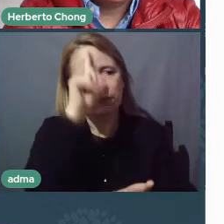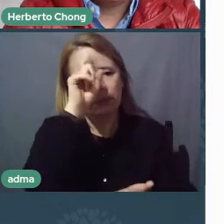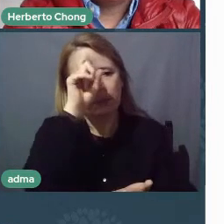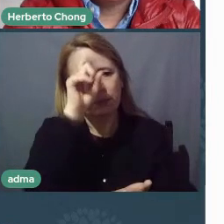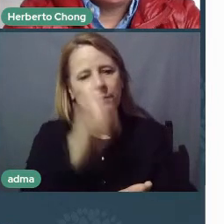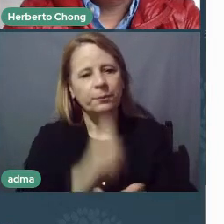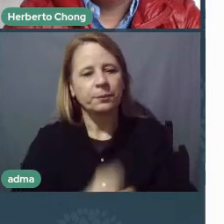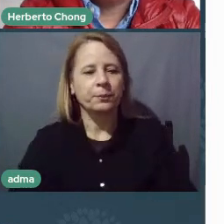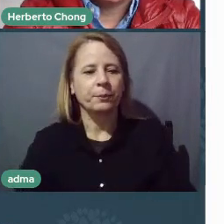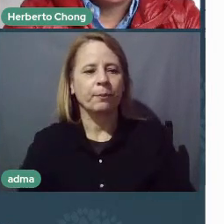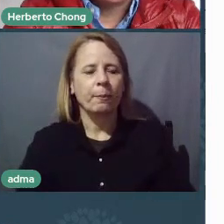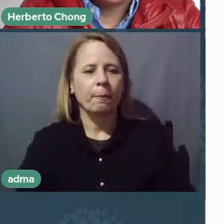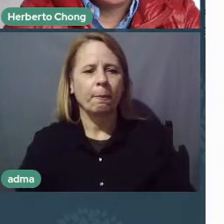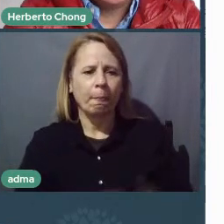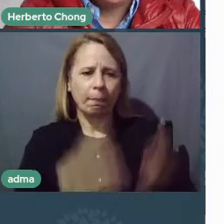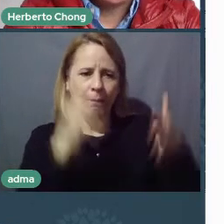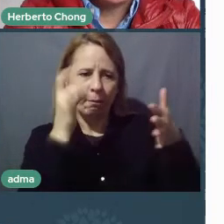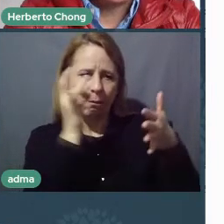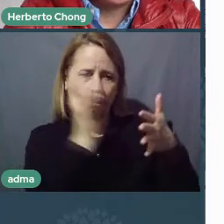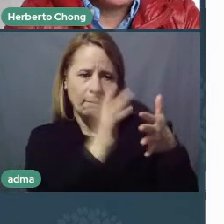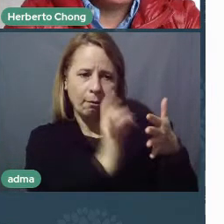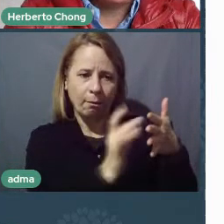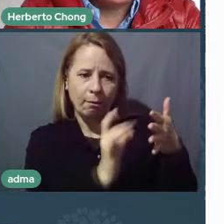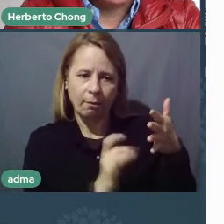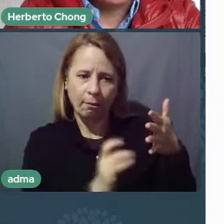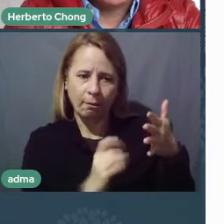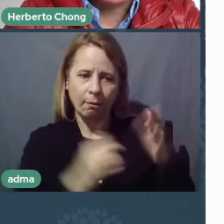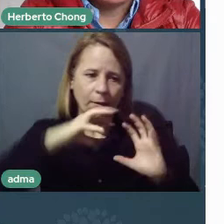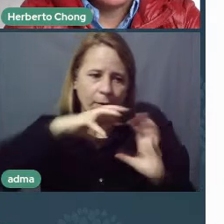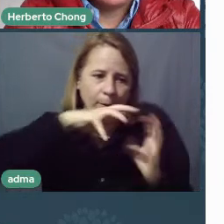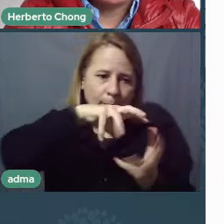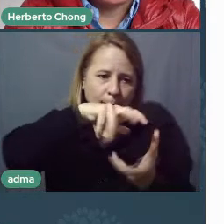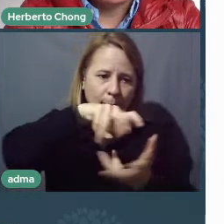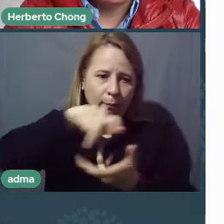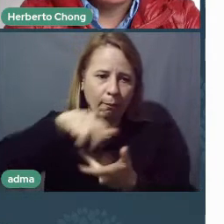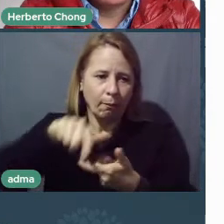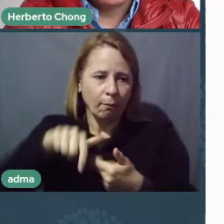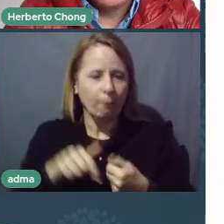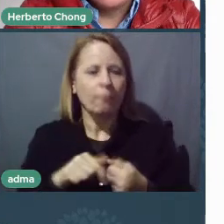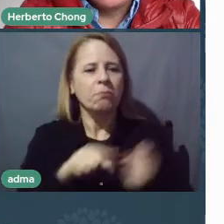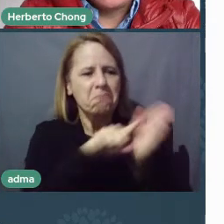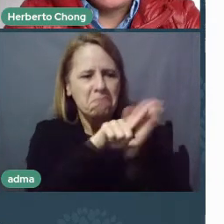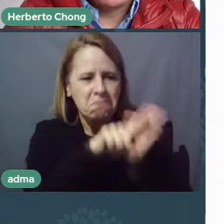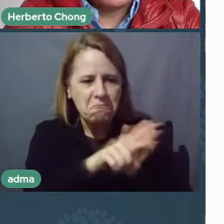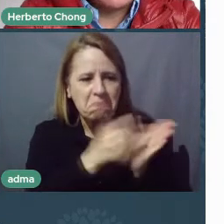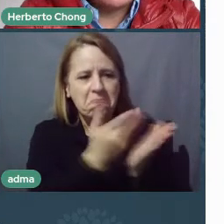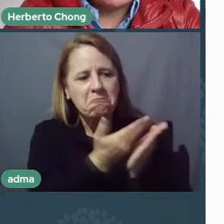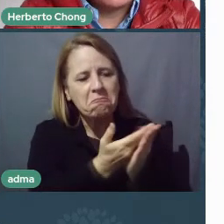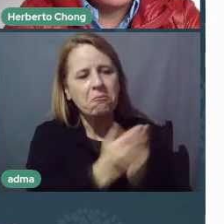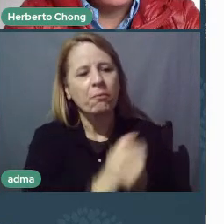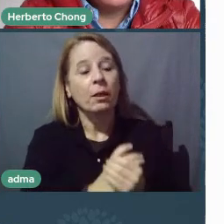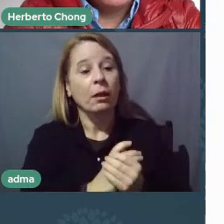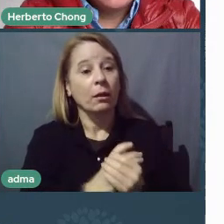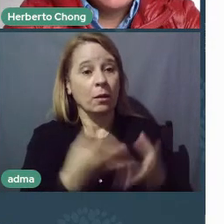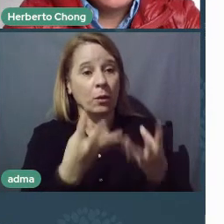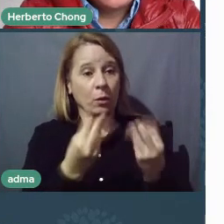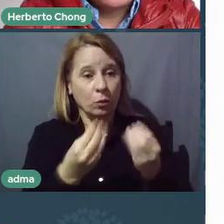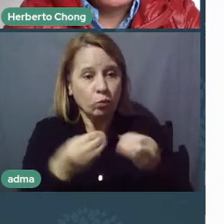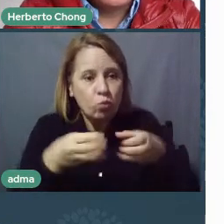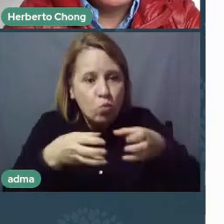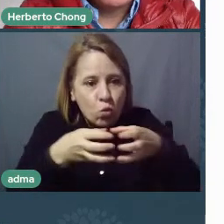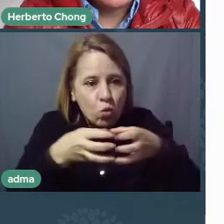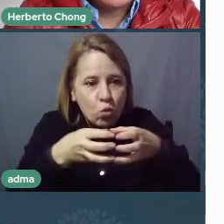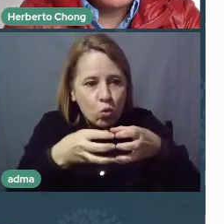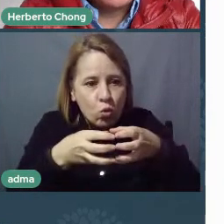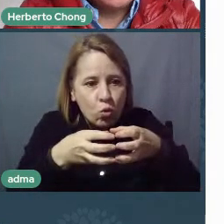Com todos esses dados que a gente tem internacionais e também nacionais, um grupo de experts se reuniu